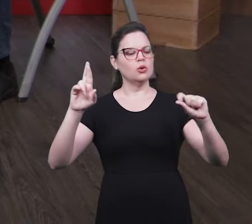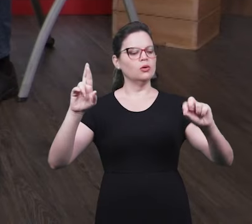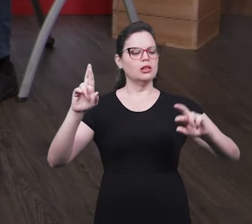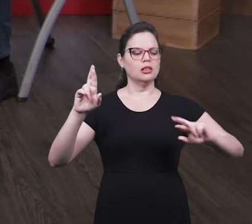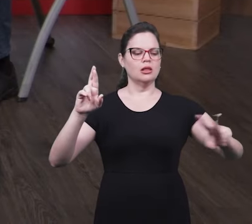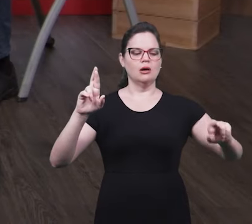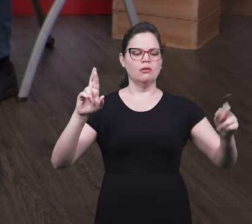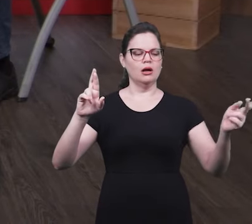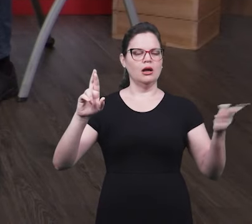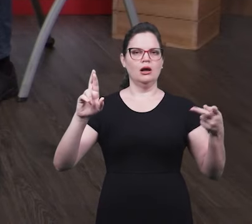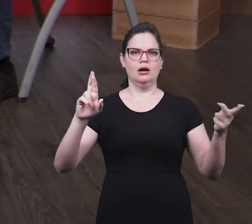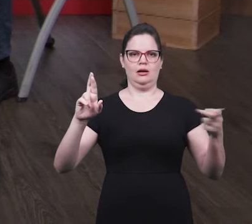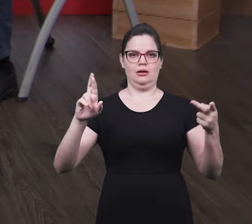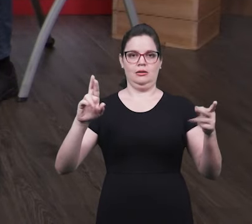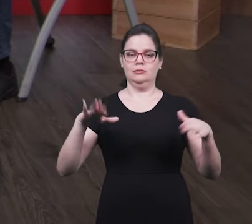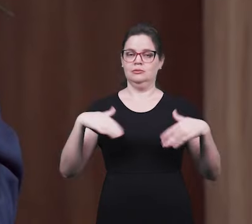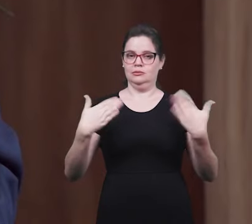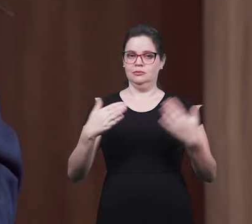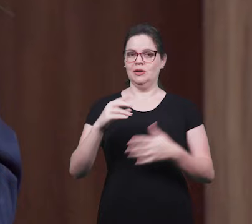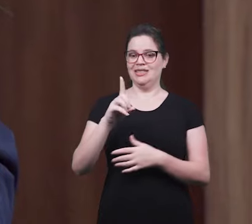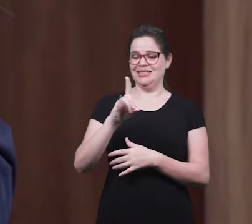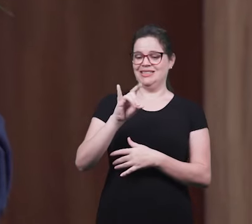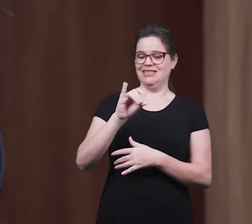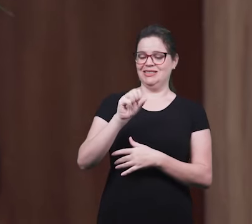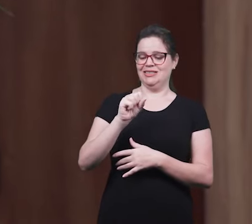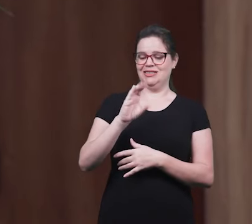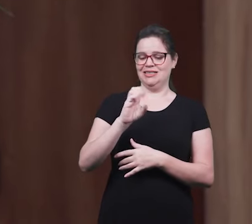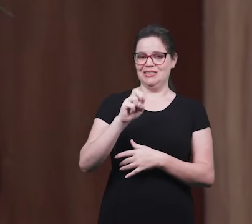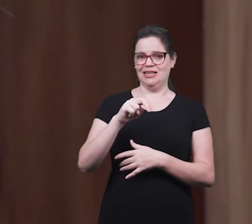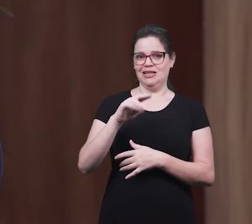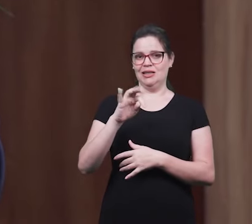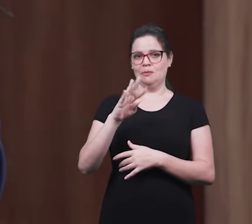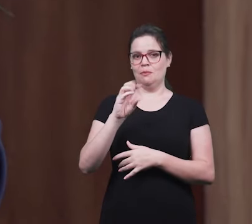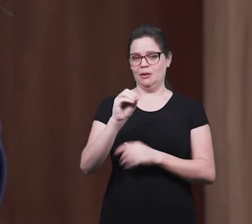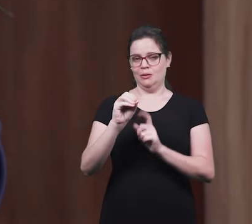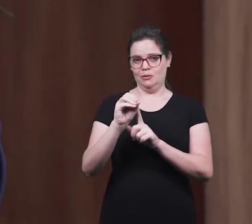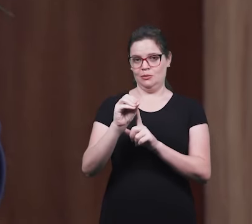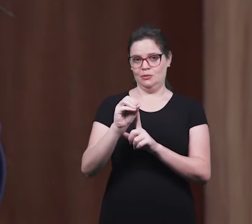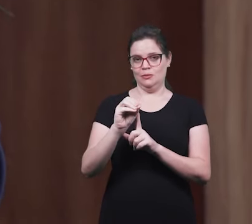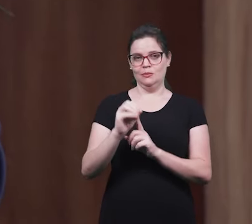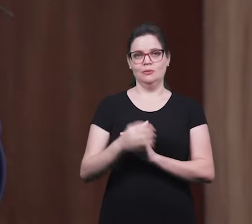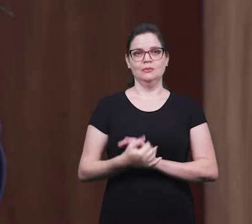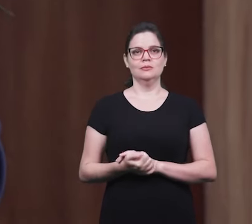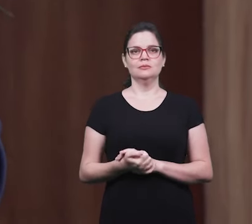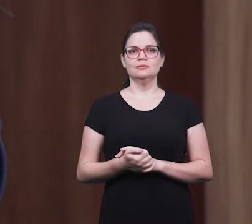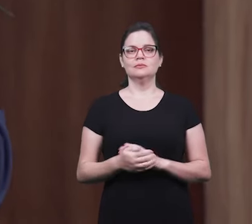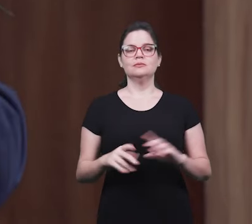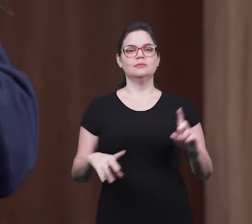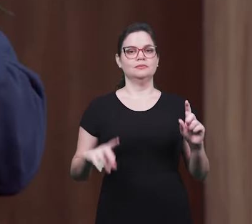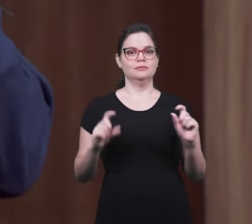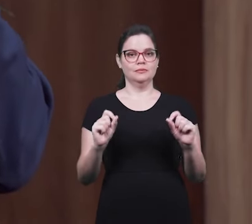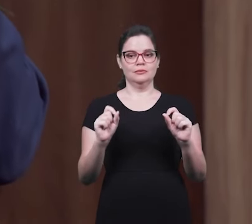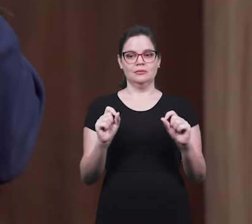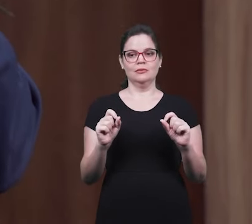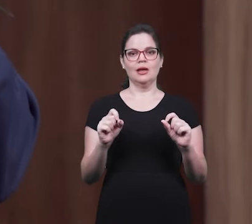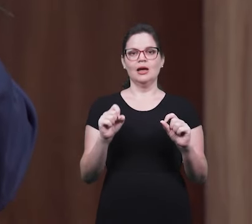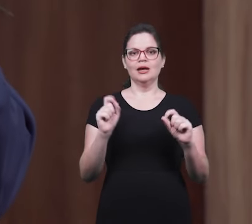era. Esse discernimento sobre o qual o Jerônimo acabou de falar, essa